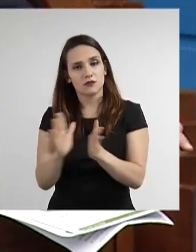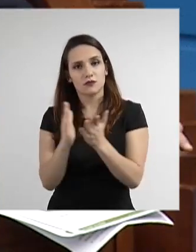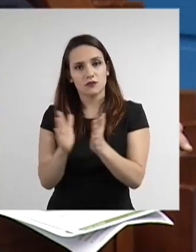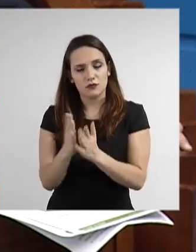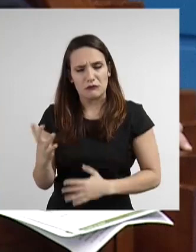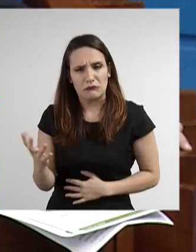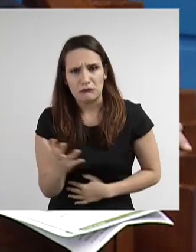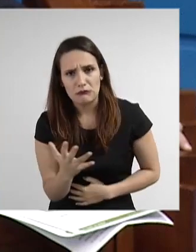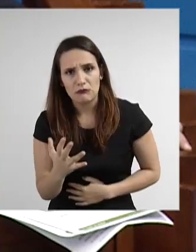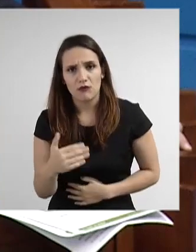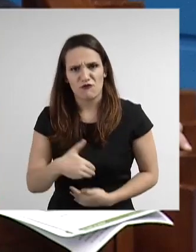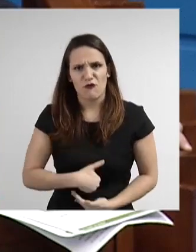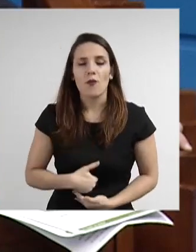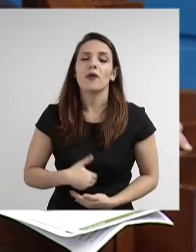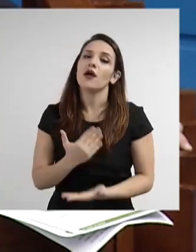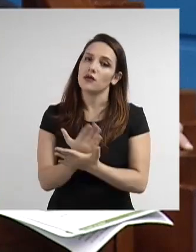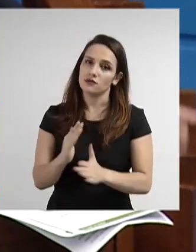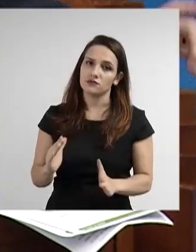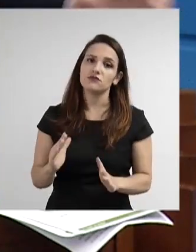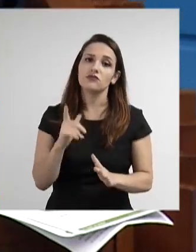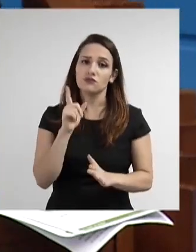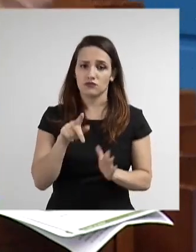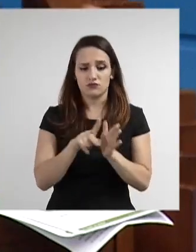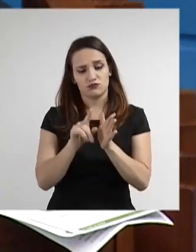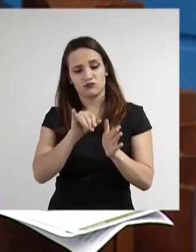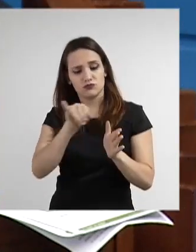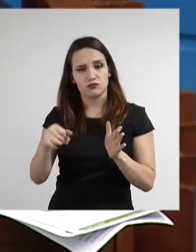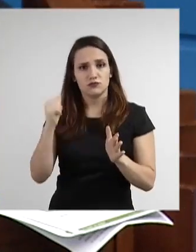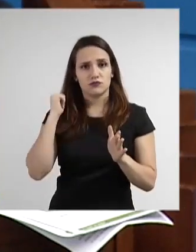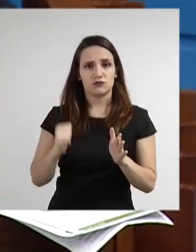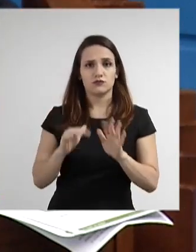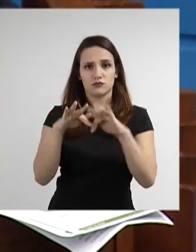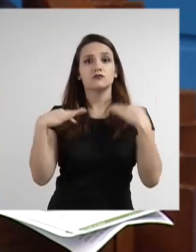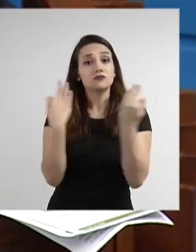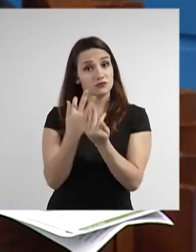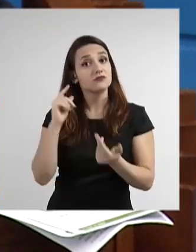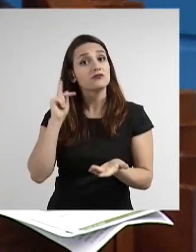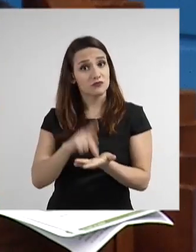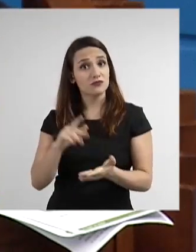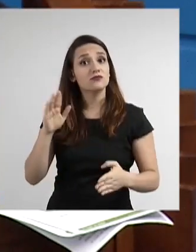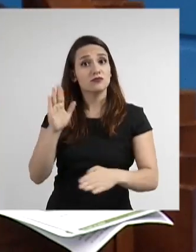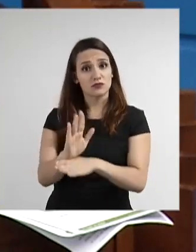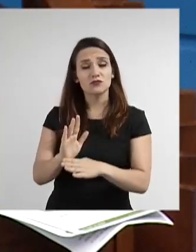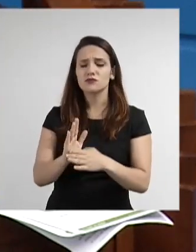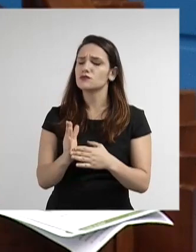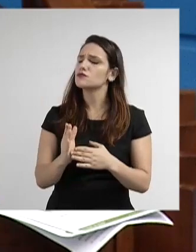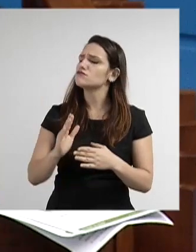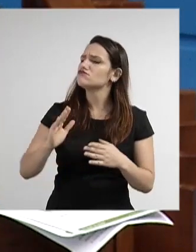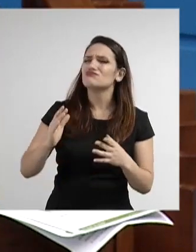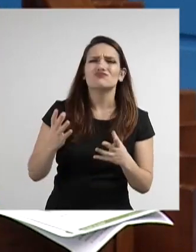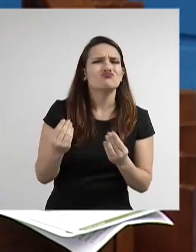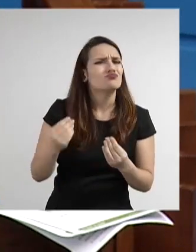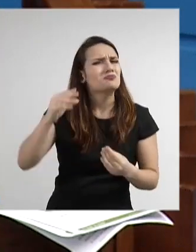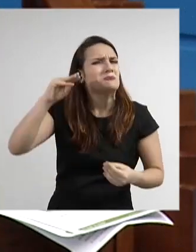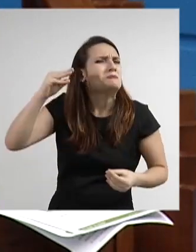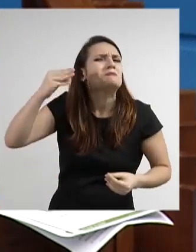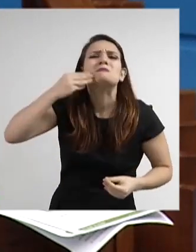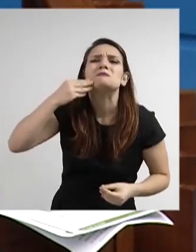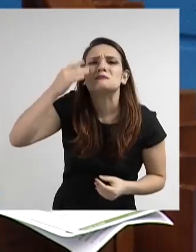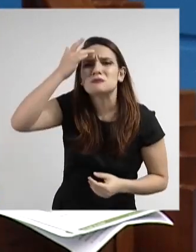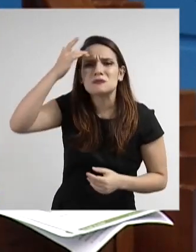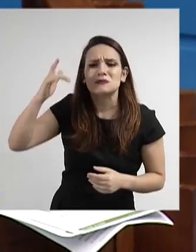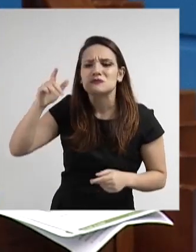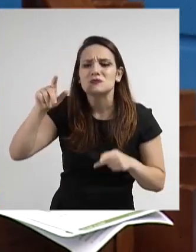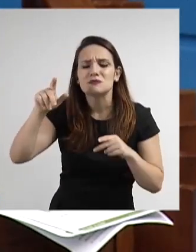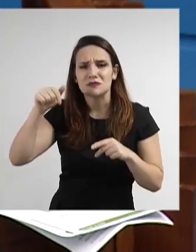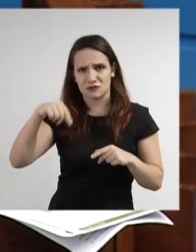fome. É um programa que faz a diferença na vida de milhões de brasileiros e